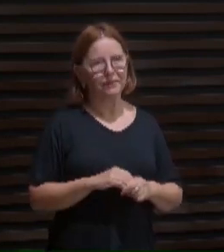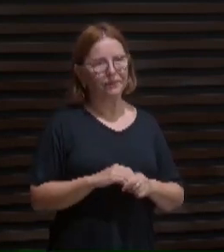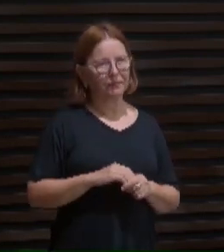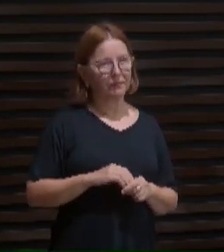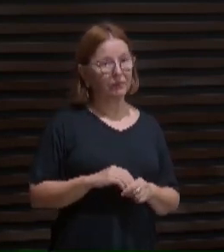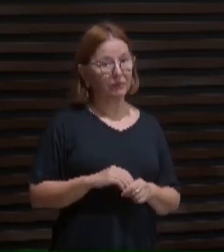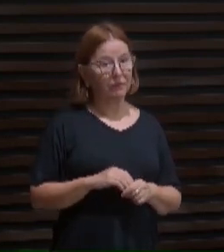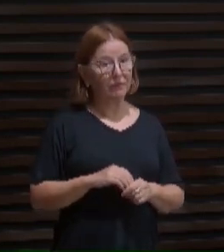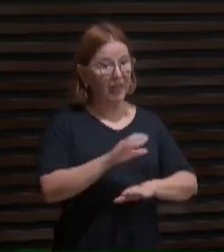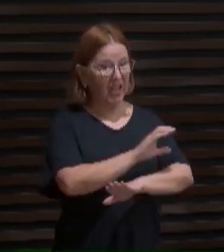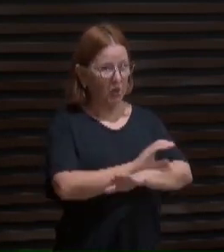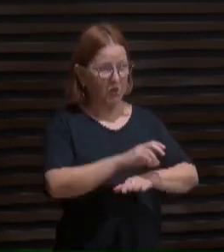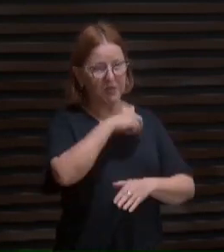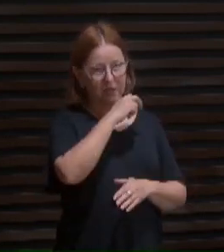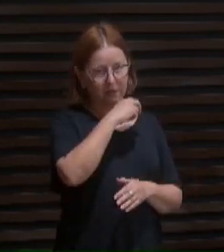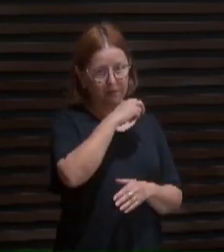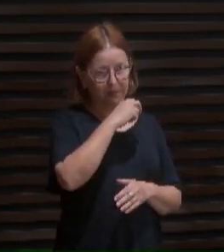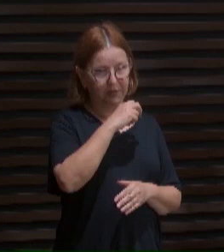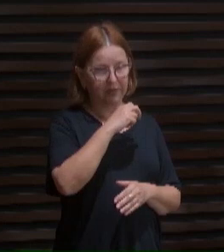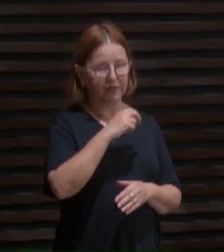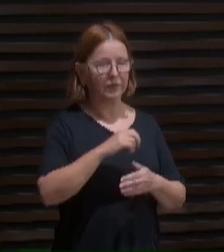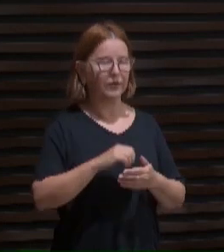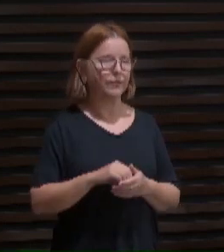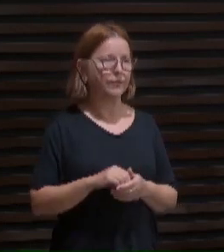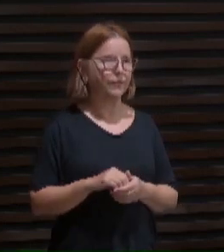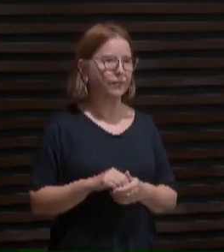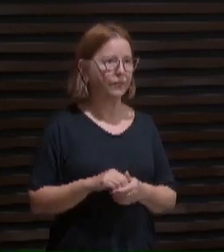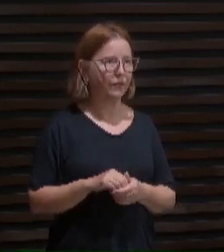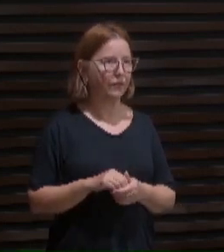A cultura da serpente inicialmente coloca o Senhor